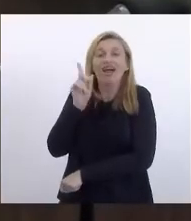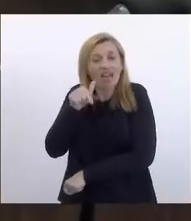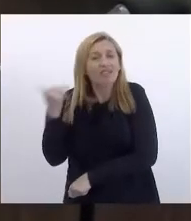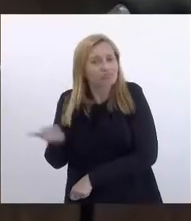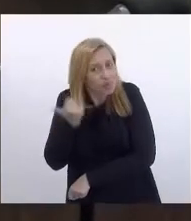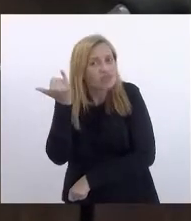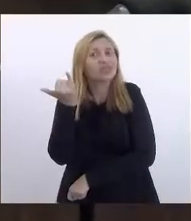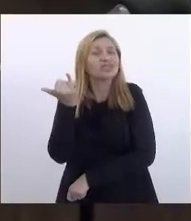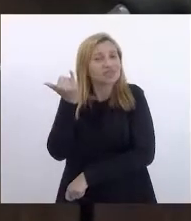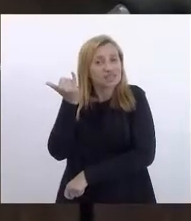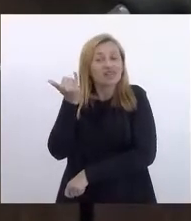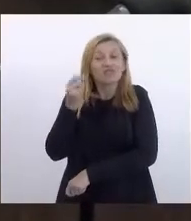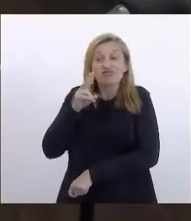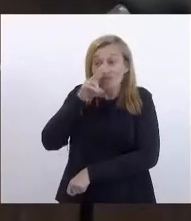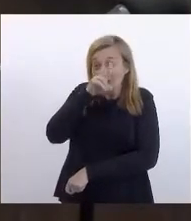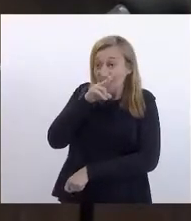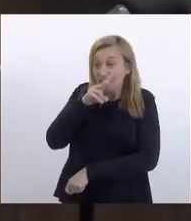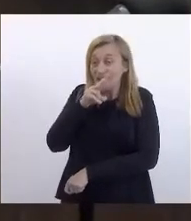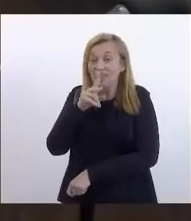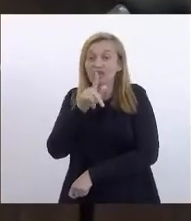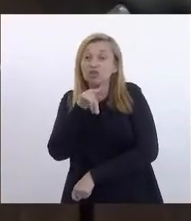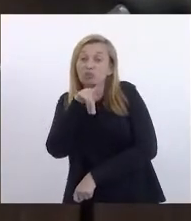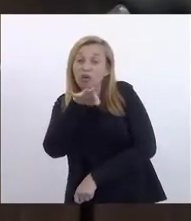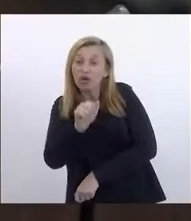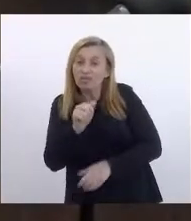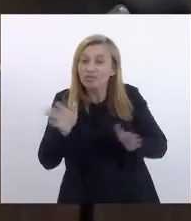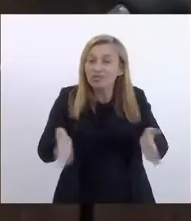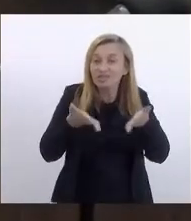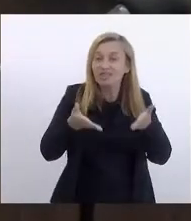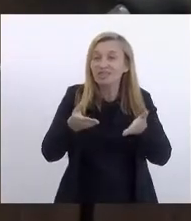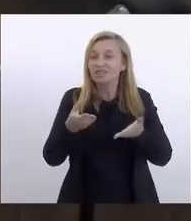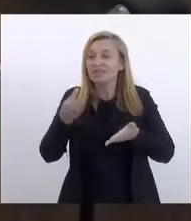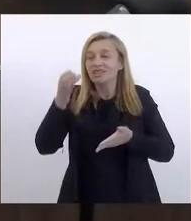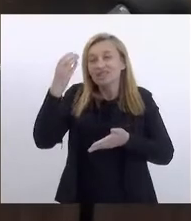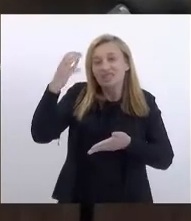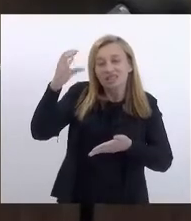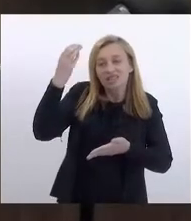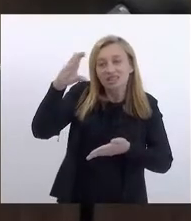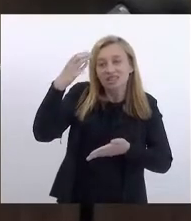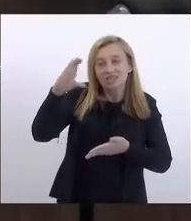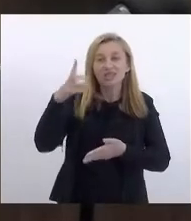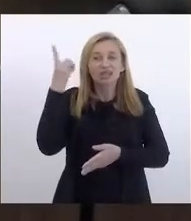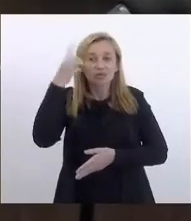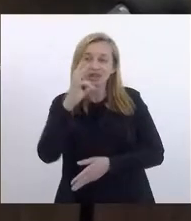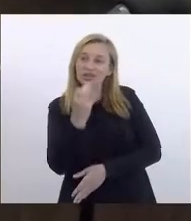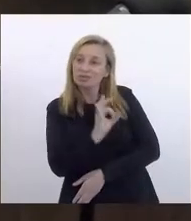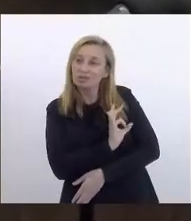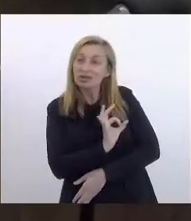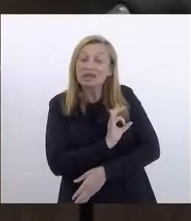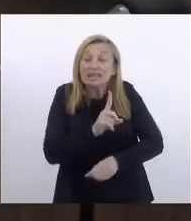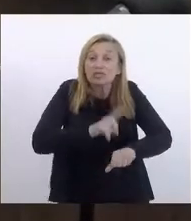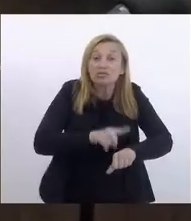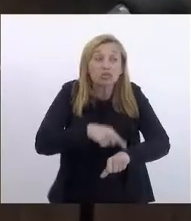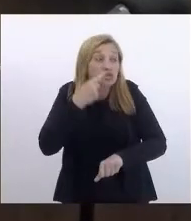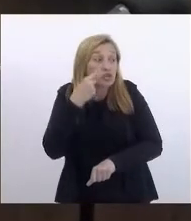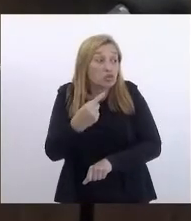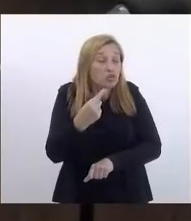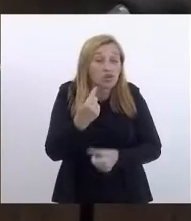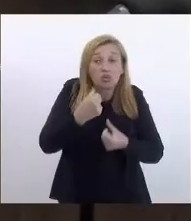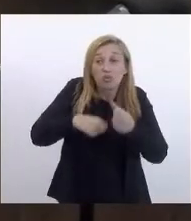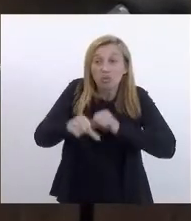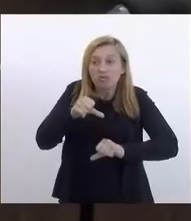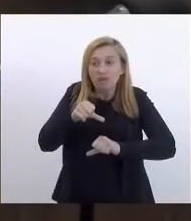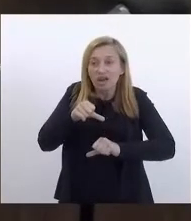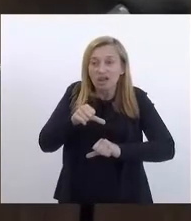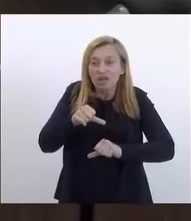importante fortalecer os programas de iniciação científica, deputada Marta Rocha, nesse momento em nós temos assistido, ao contrário,